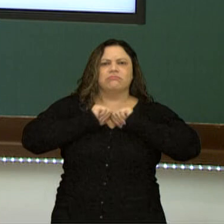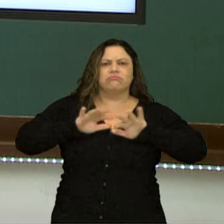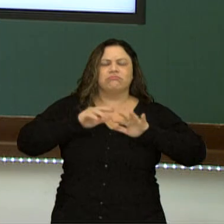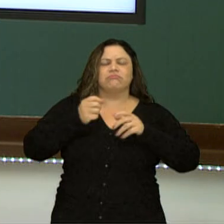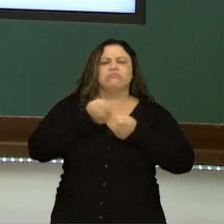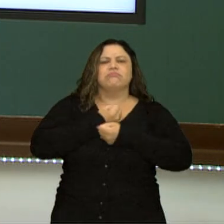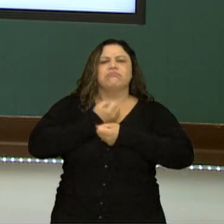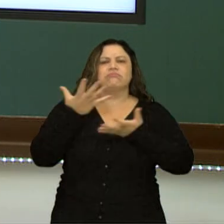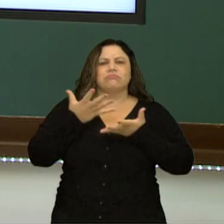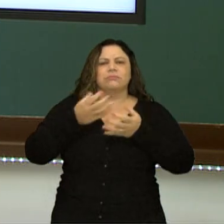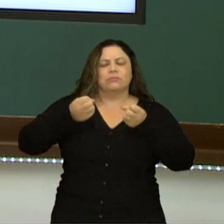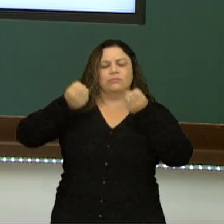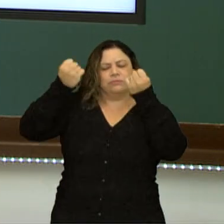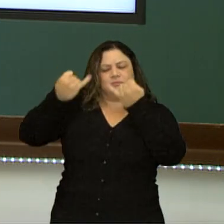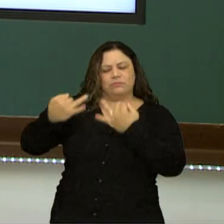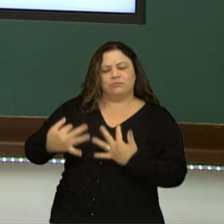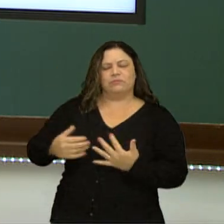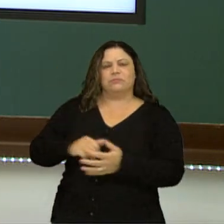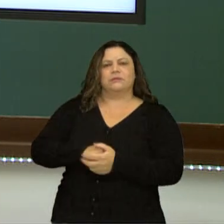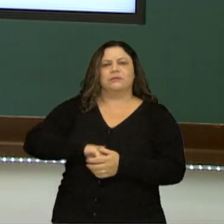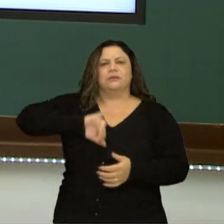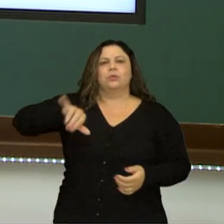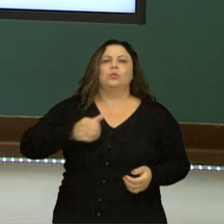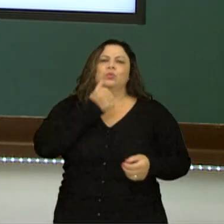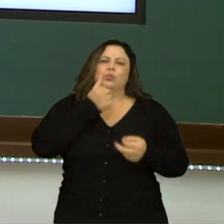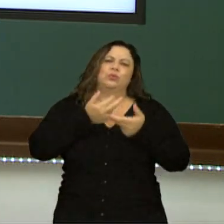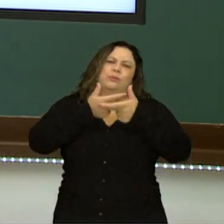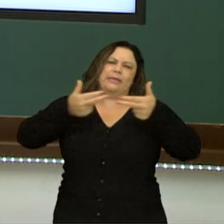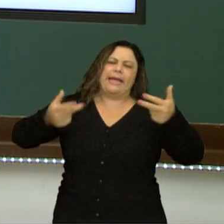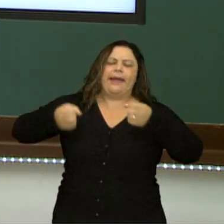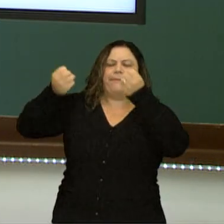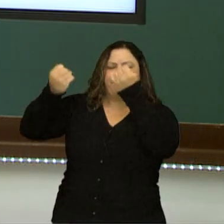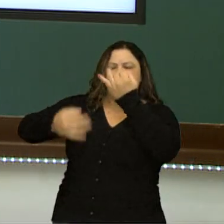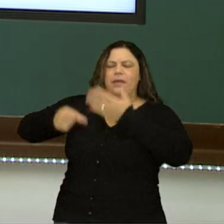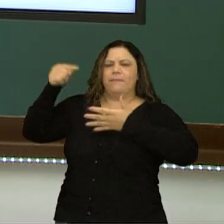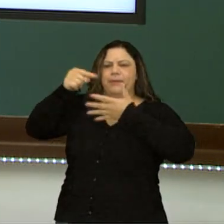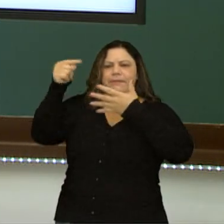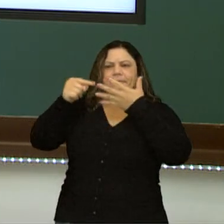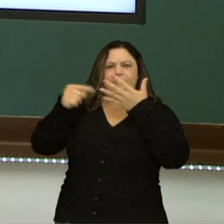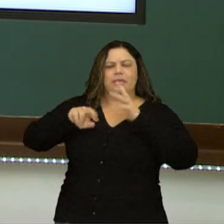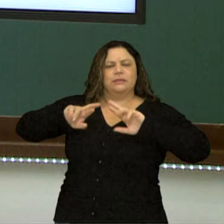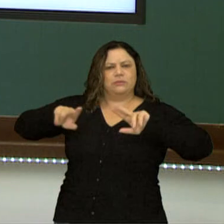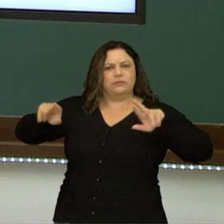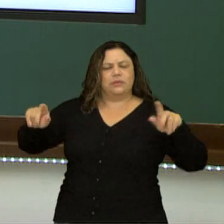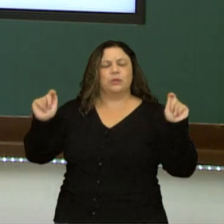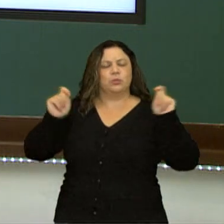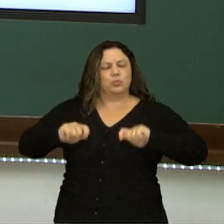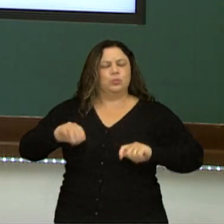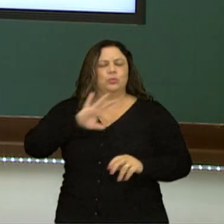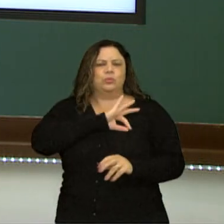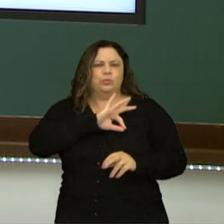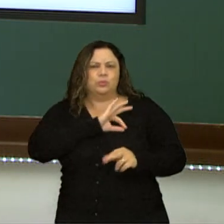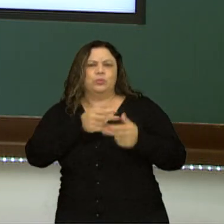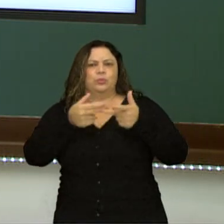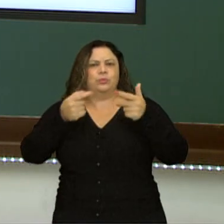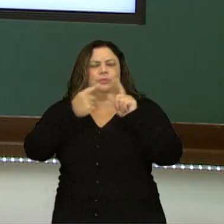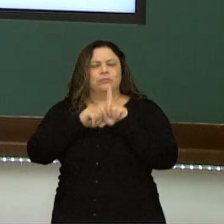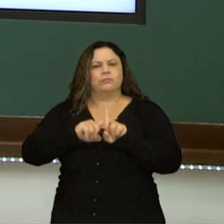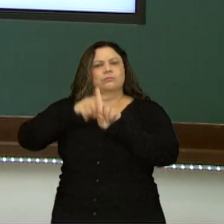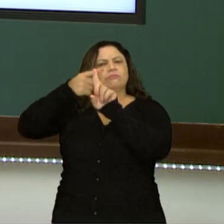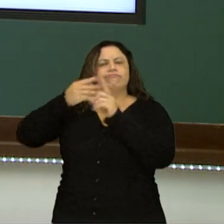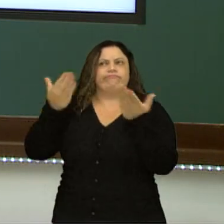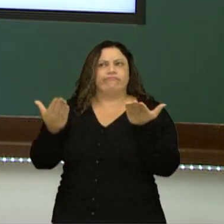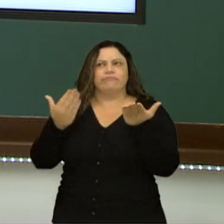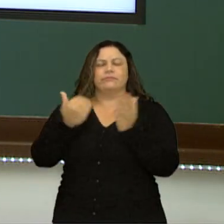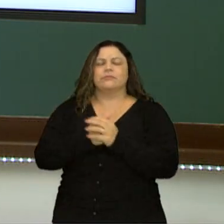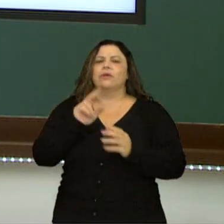para justificar os seus ganhos, enfim. E vai ter um imposto sobre aquilo que passar um determinado valor. Então tem a ver com declaração.